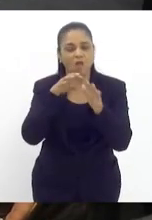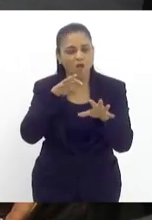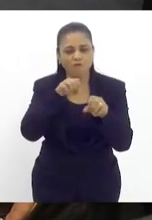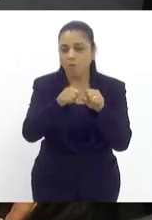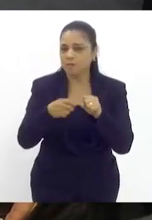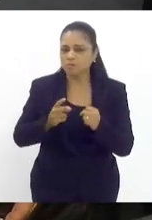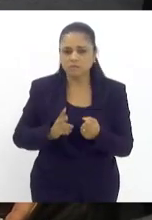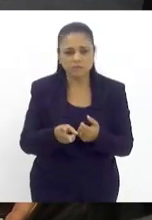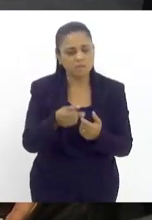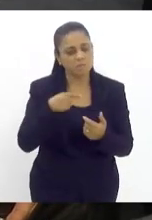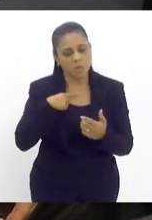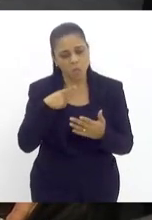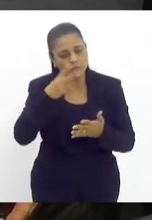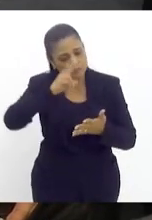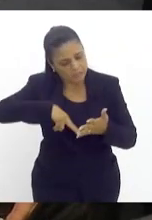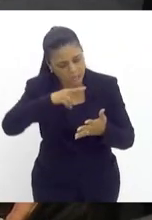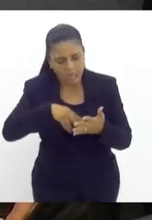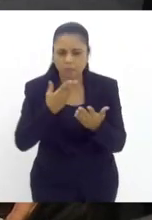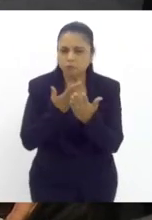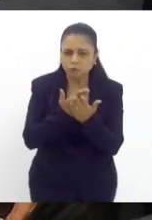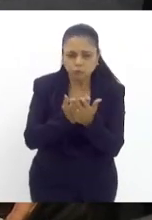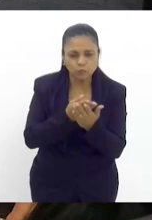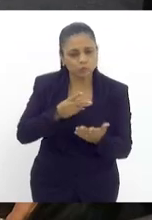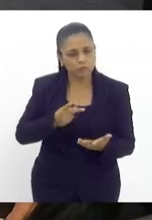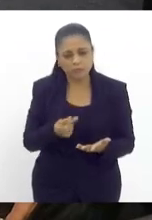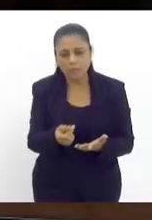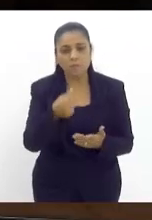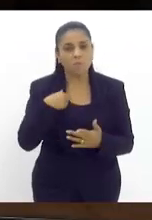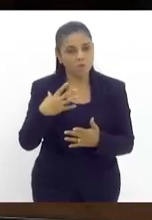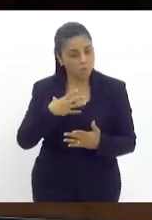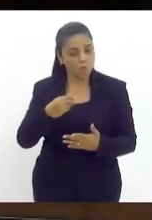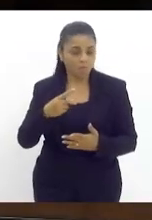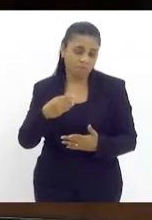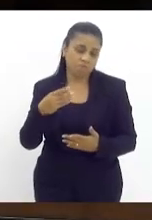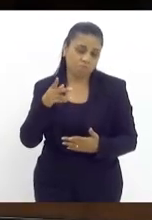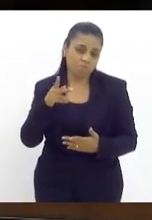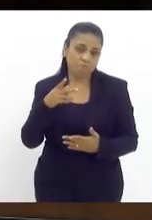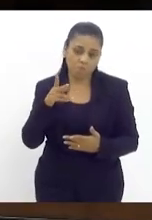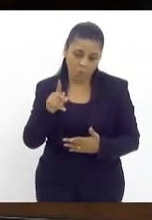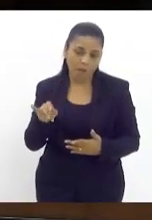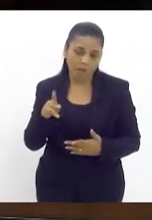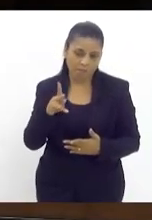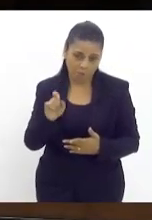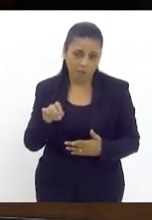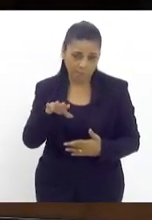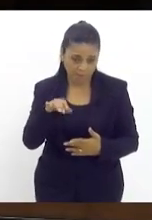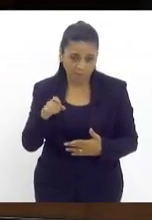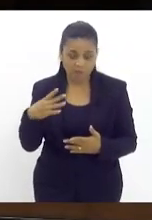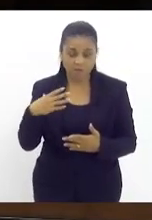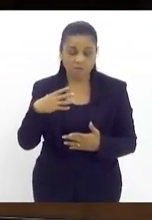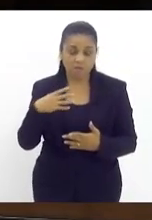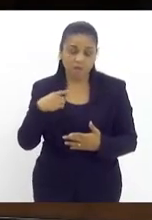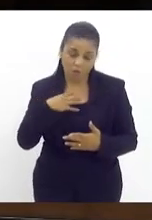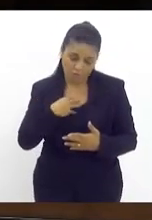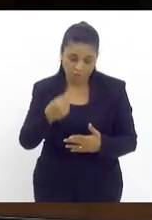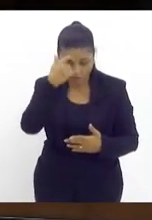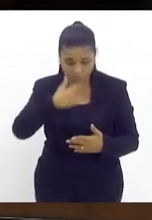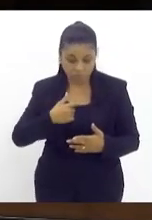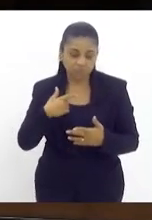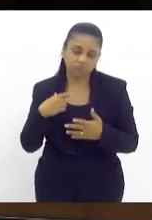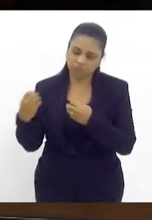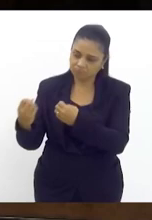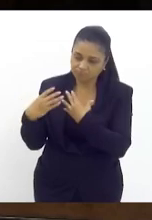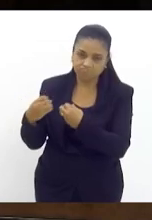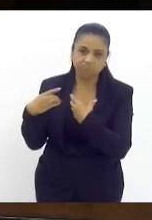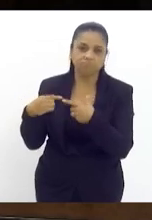sempre estudando, eu estou sempre lendo coisas. Porque meu pai ensinou isso também. A gente não pode parar de alimentar a cabeça e o